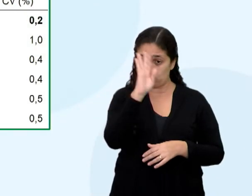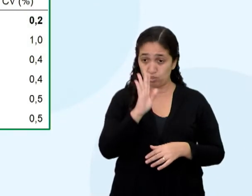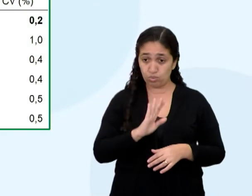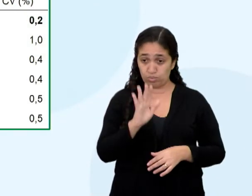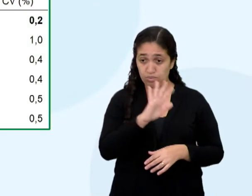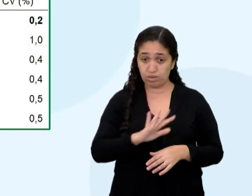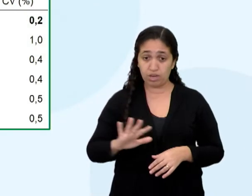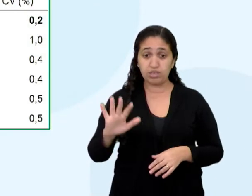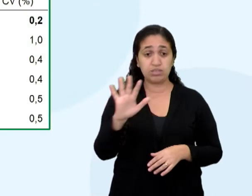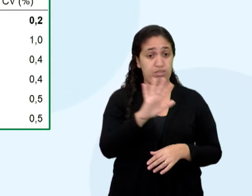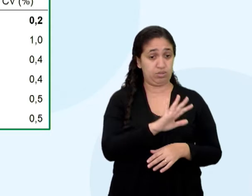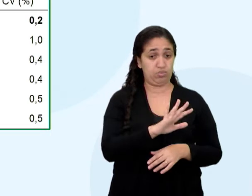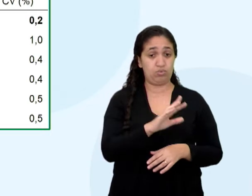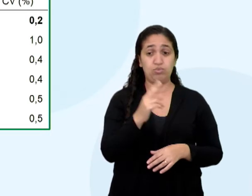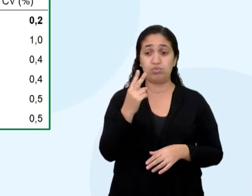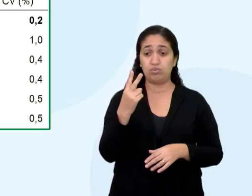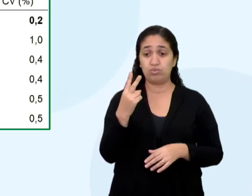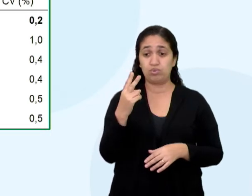torno de